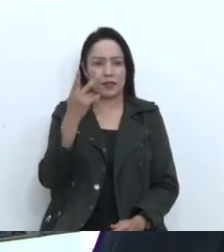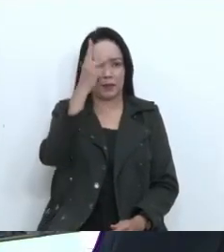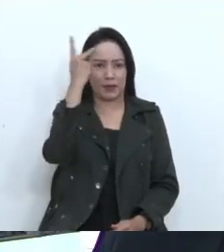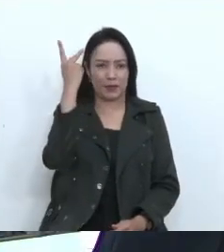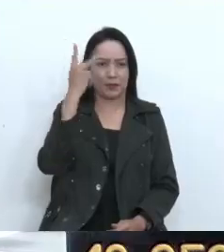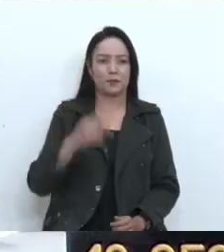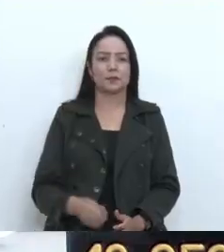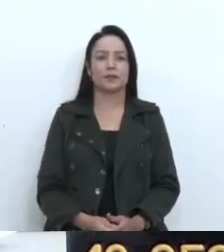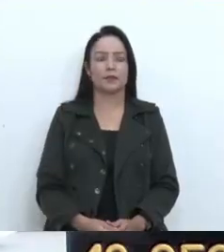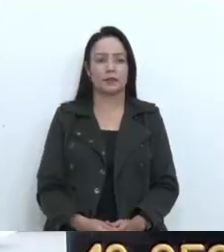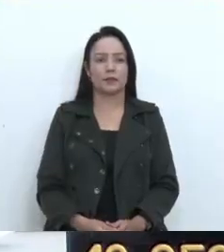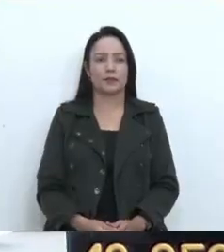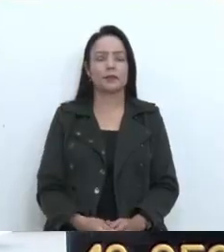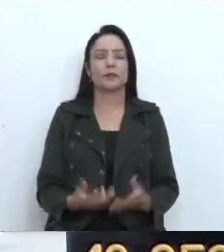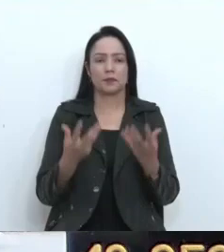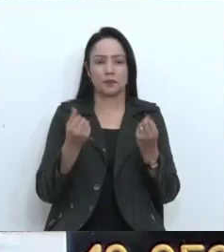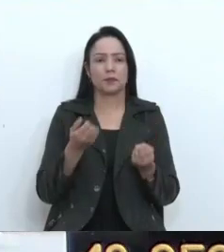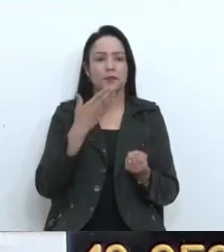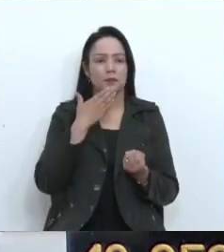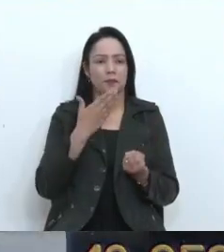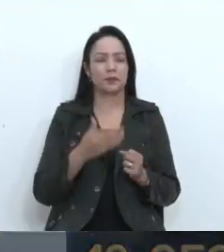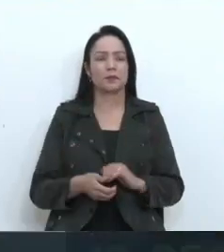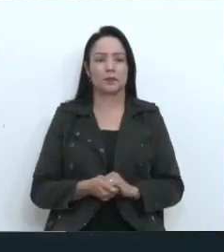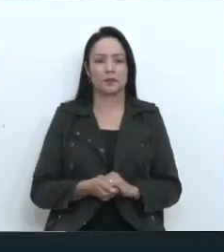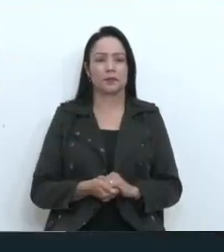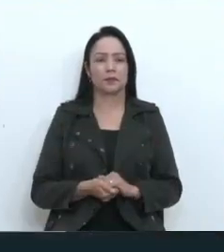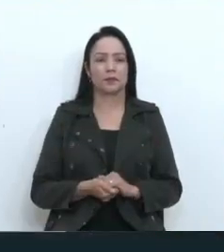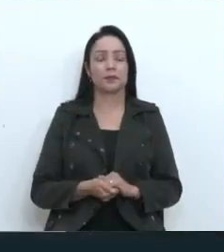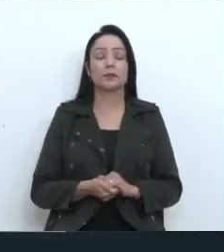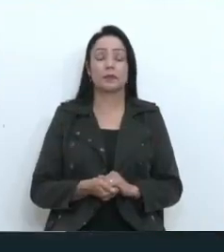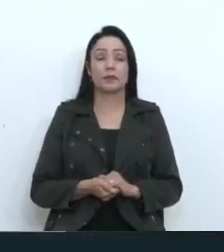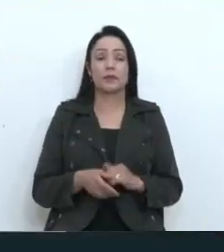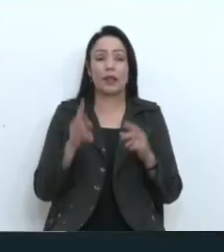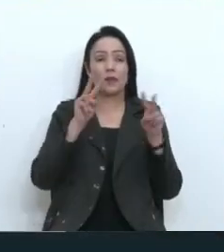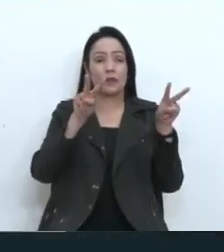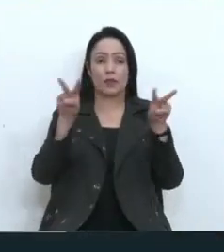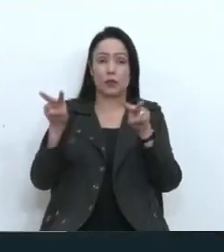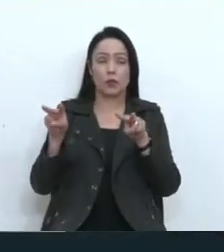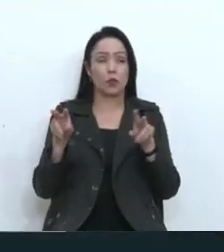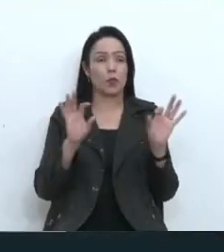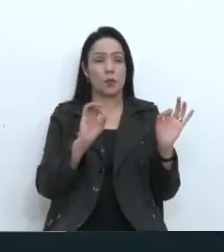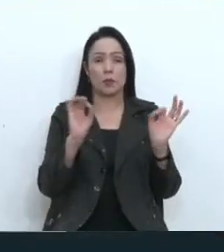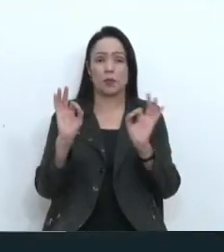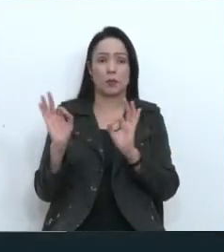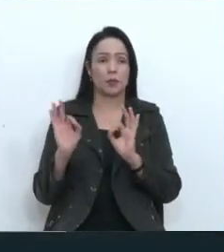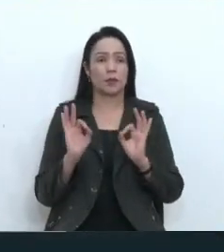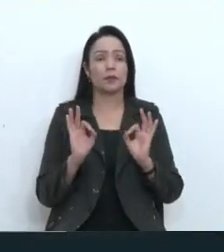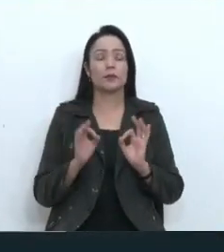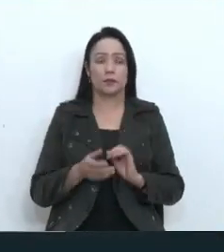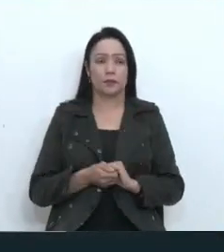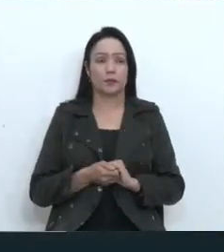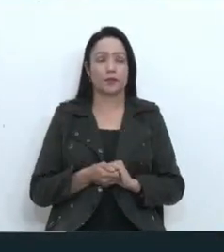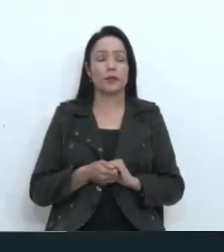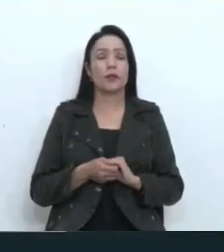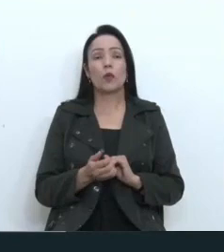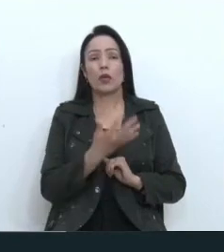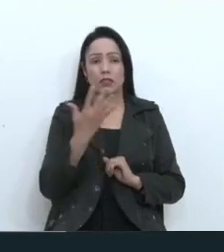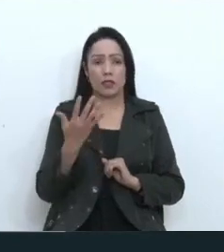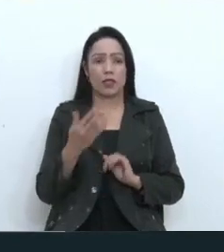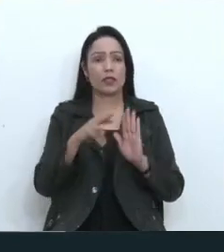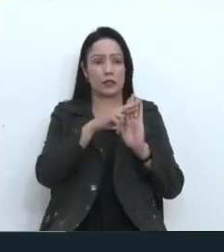vereador define o pedido de vossa excelência tendo em vista visualmente não haver Core o regimental